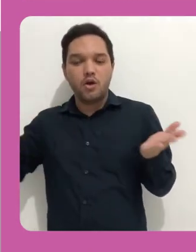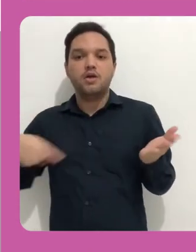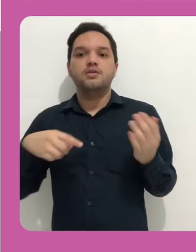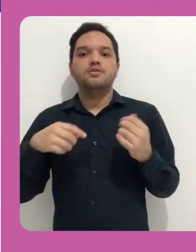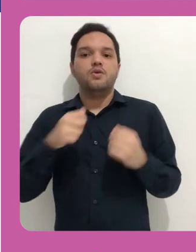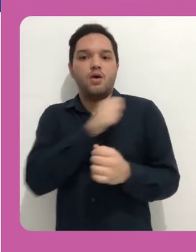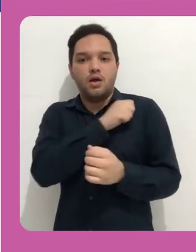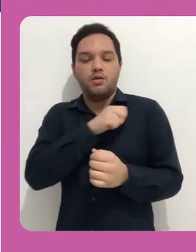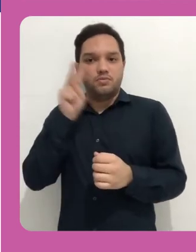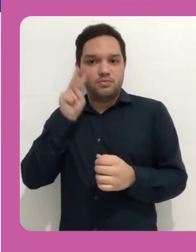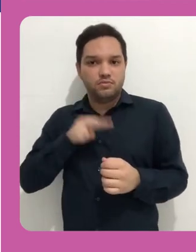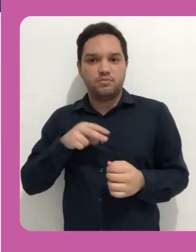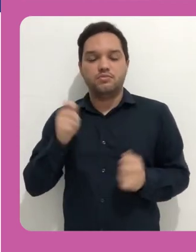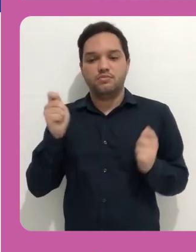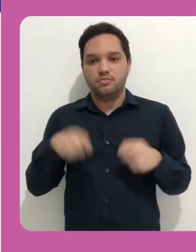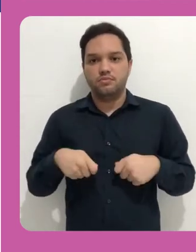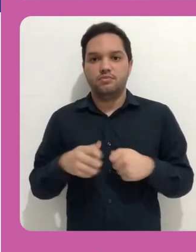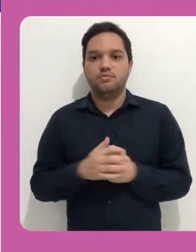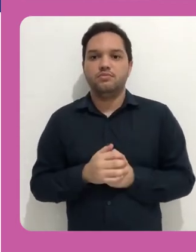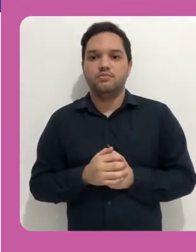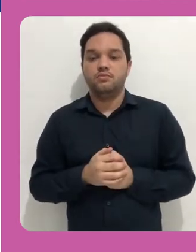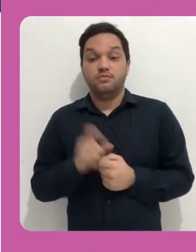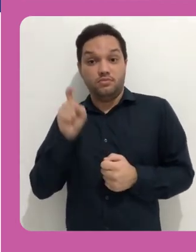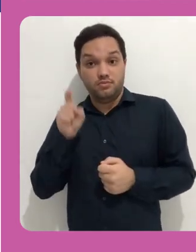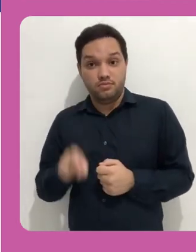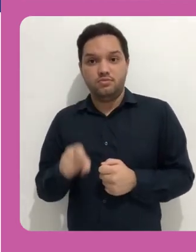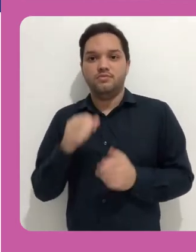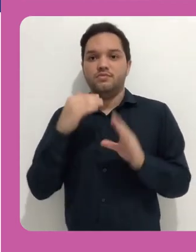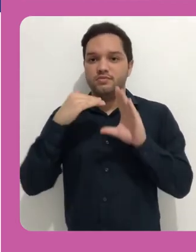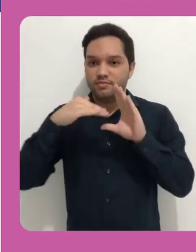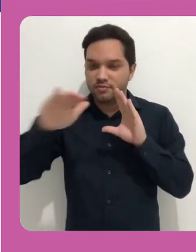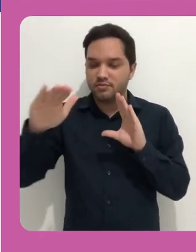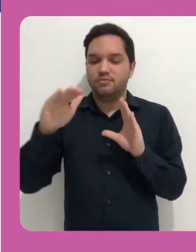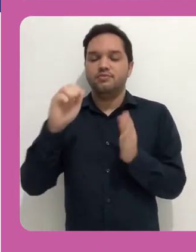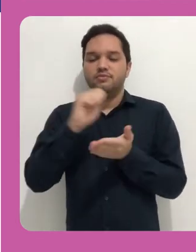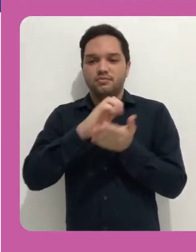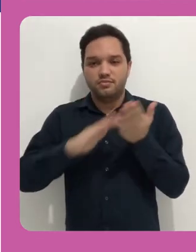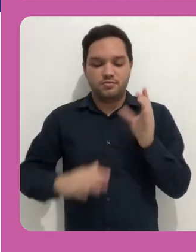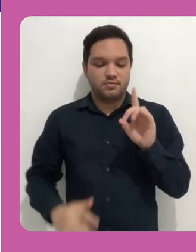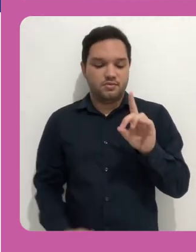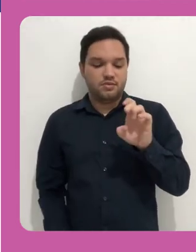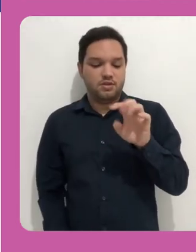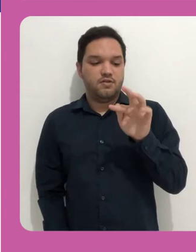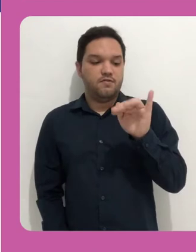enviar tarefa em definitivo. Na hora que ele clica em enviar em definitivo,